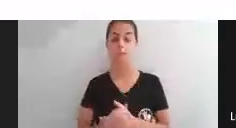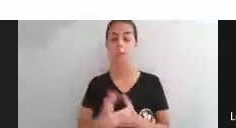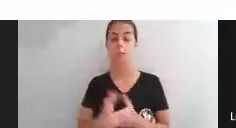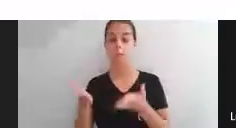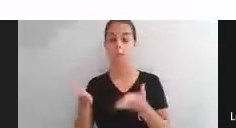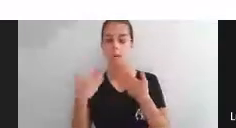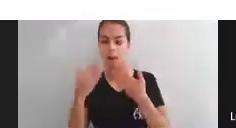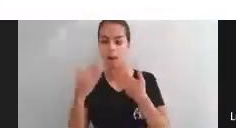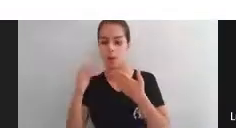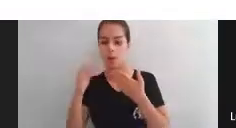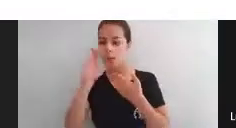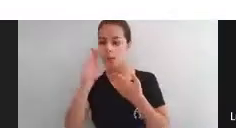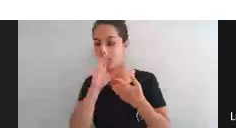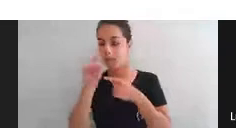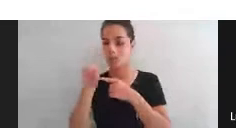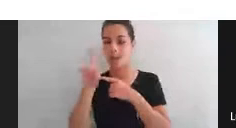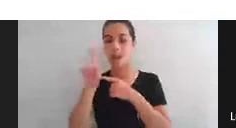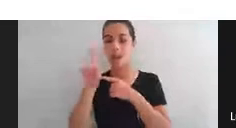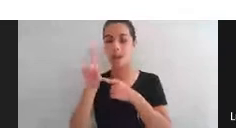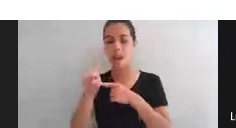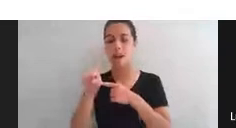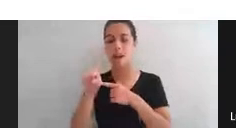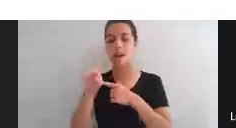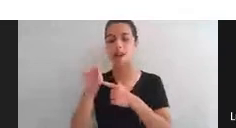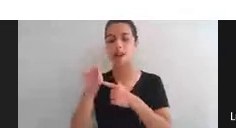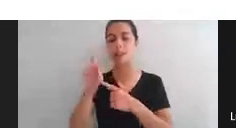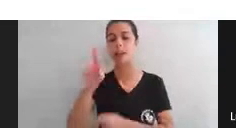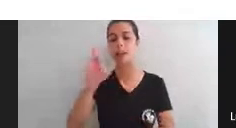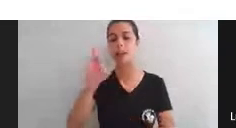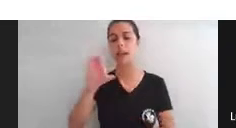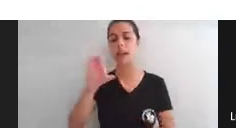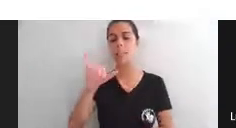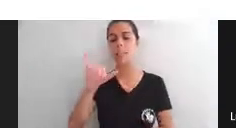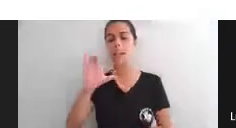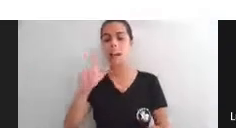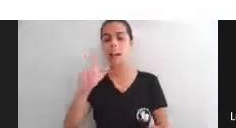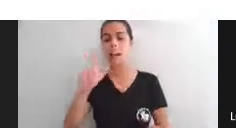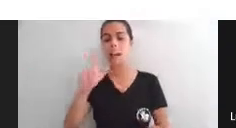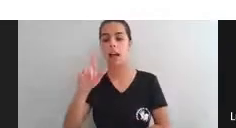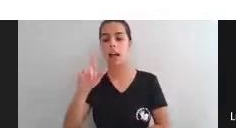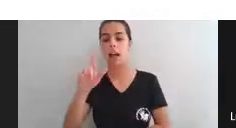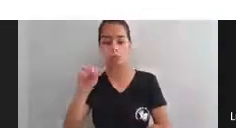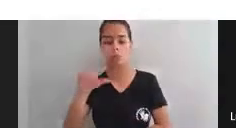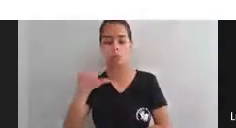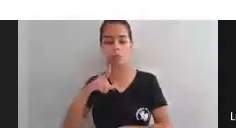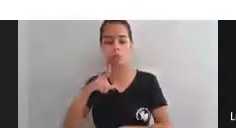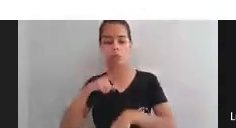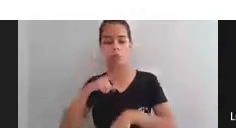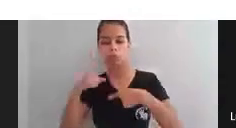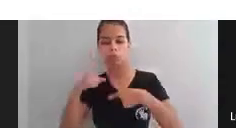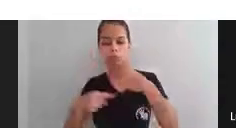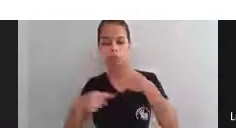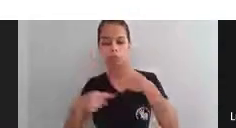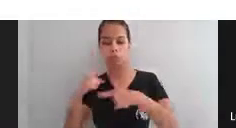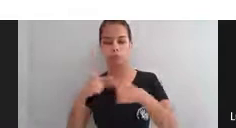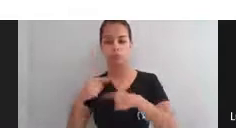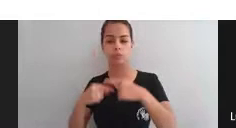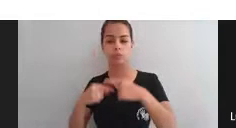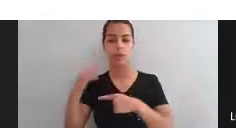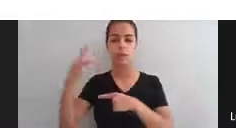quente ele é completamente reciclado durante todo o ciclo, gerando trabalho. Então, é como